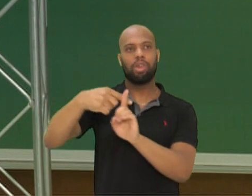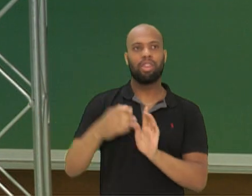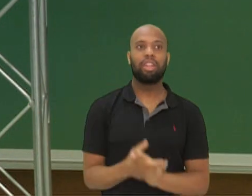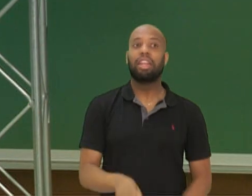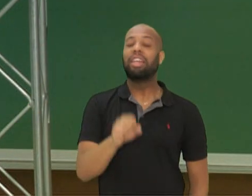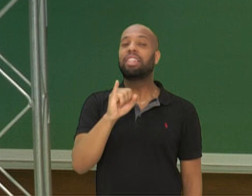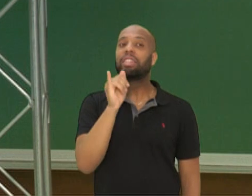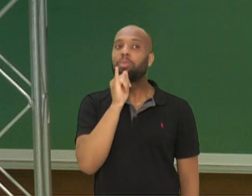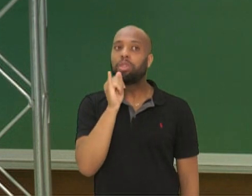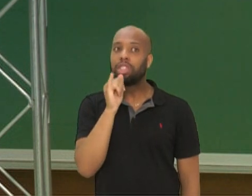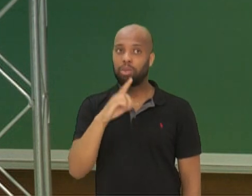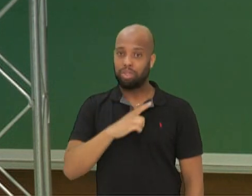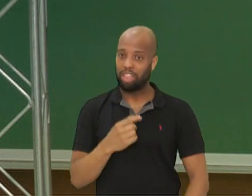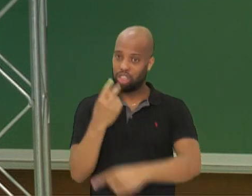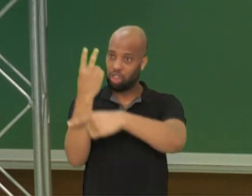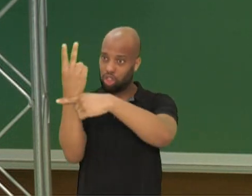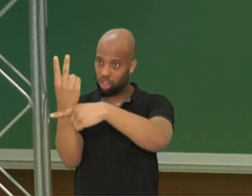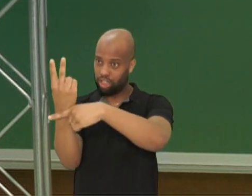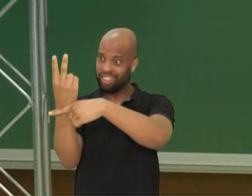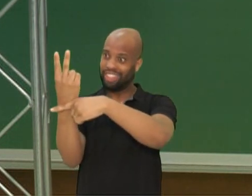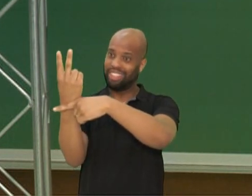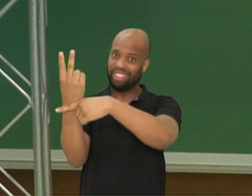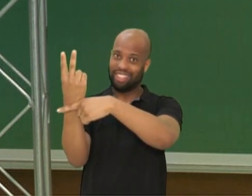fração, aplica essa primeira propriedade.